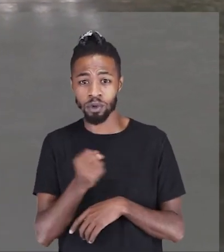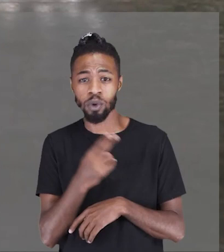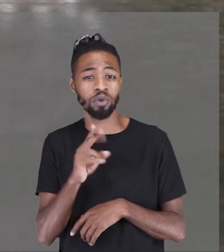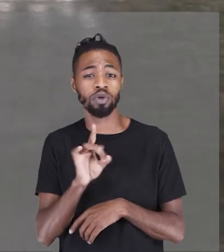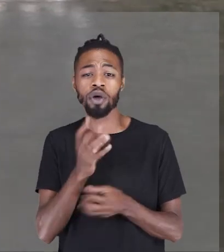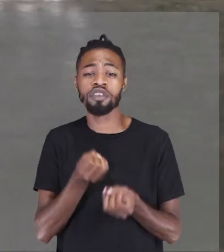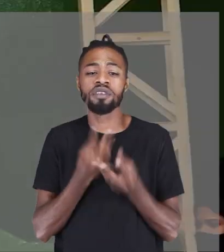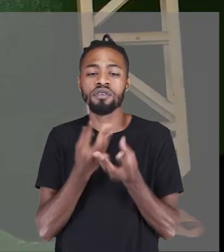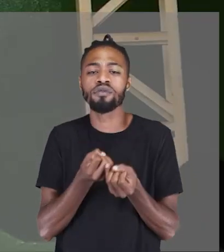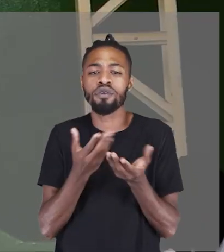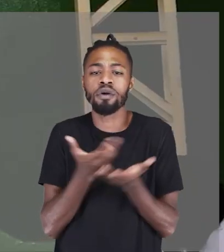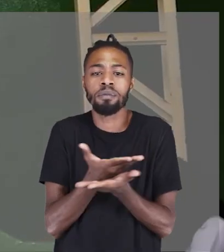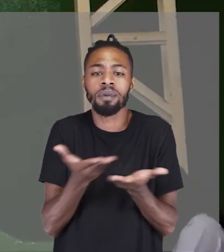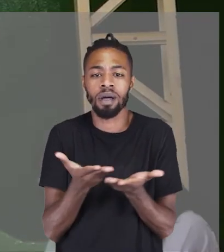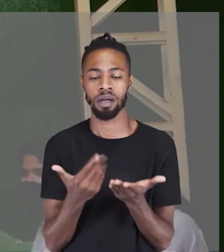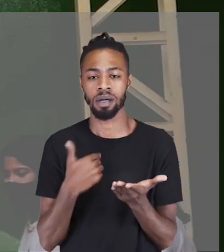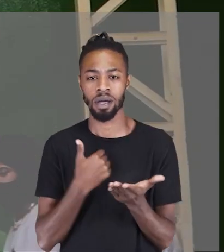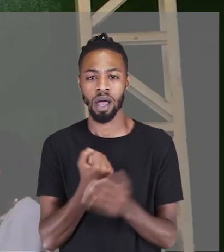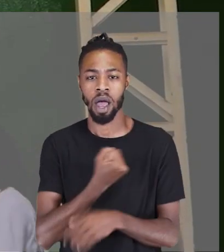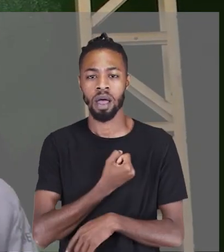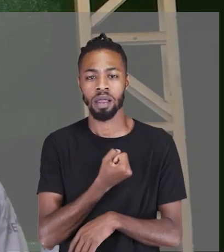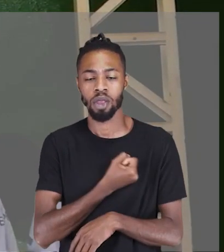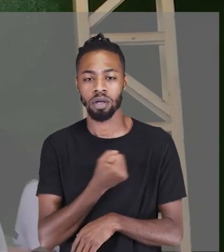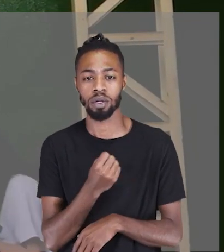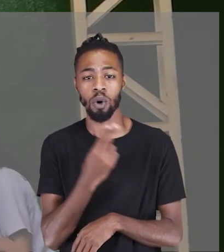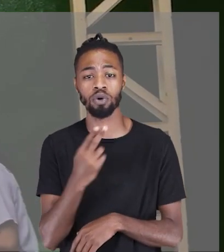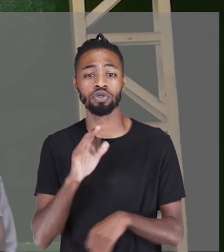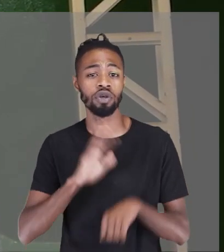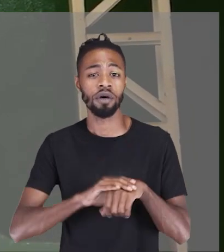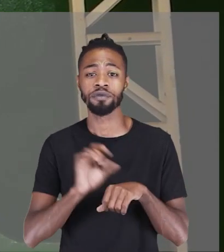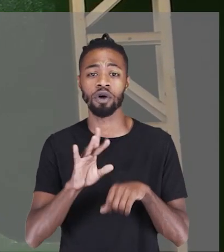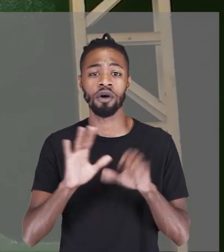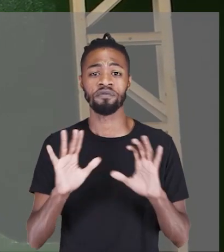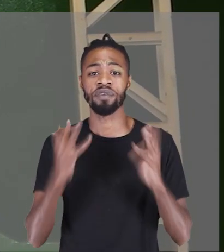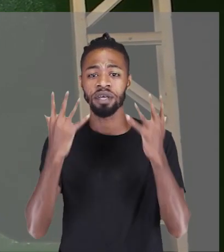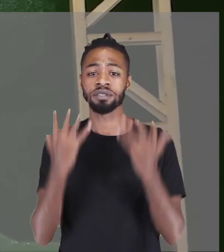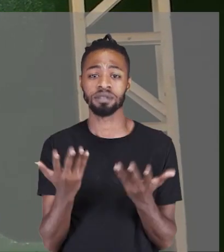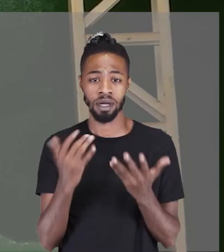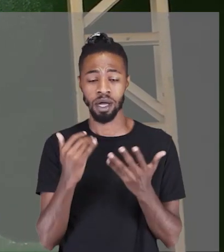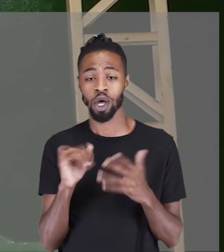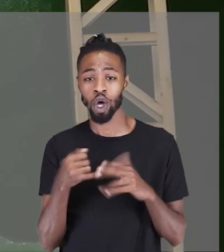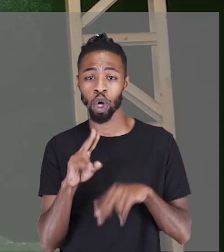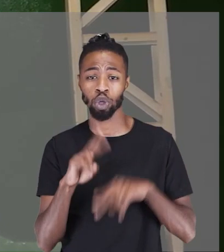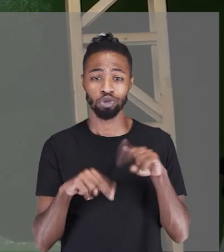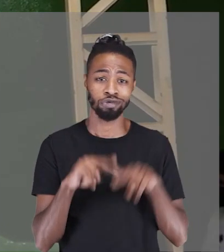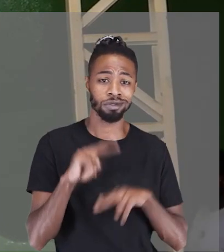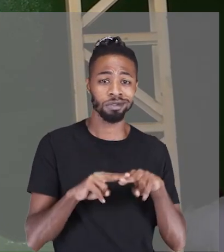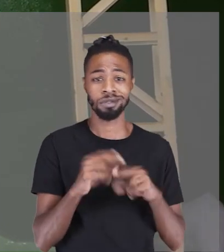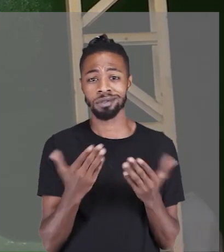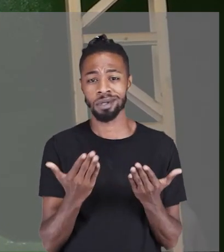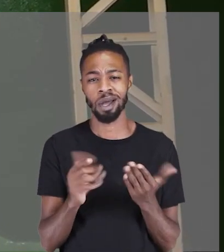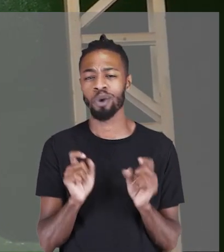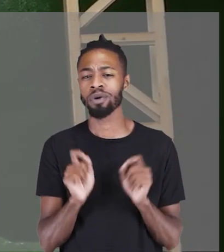das crianças? Ou só para informar as notas? Ou só para fazer festas juninas para arrecadar fundo? Em que momento ela de